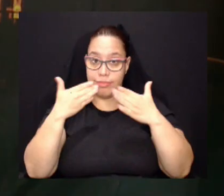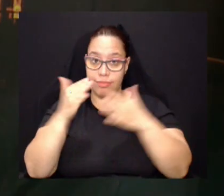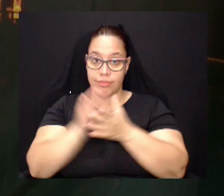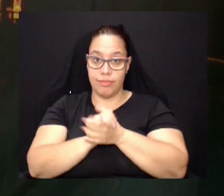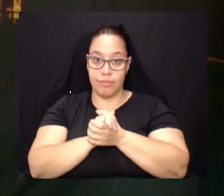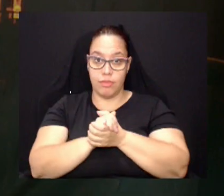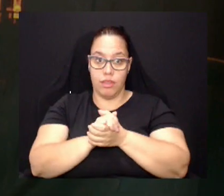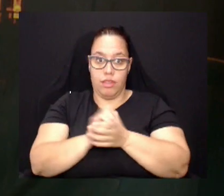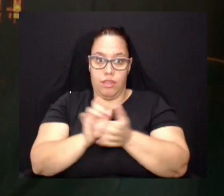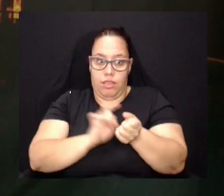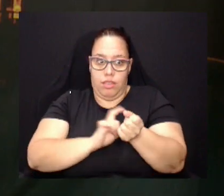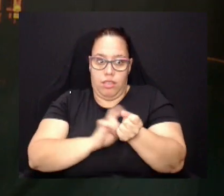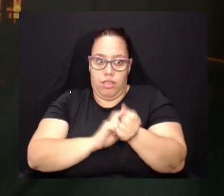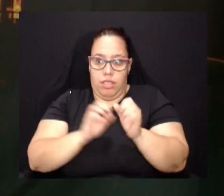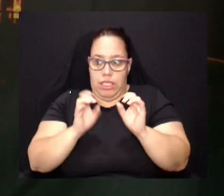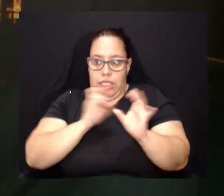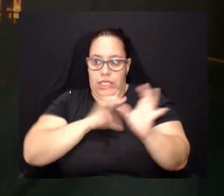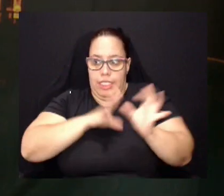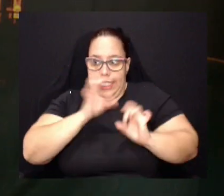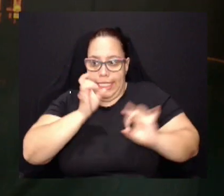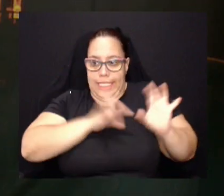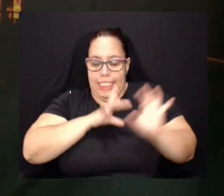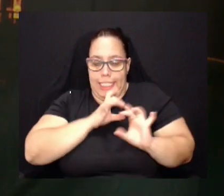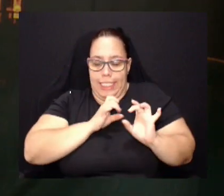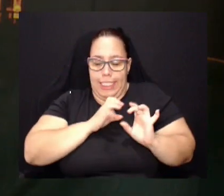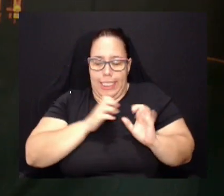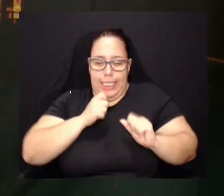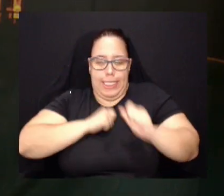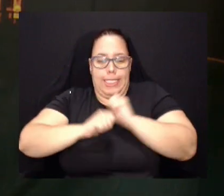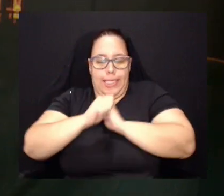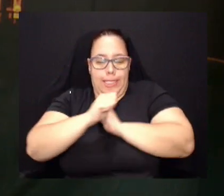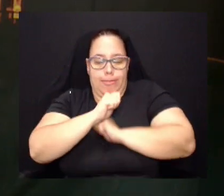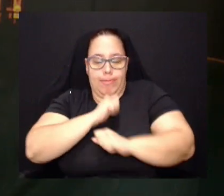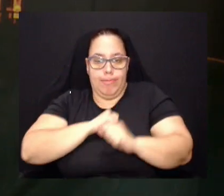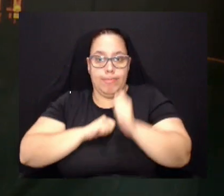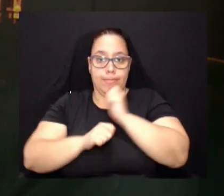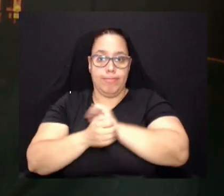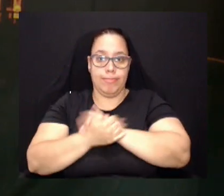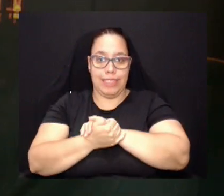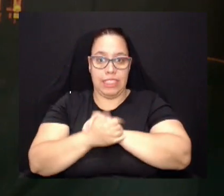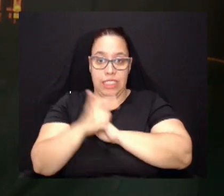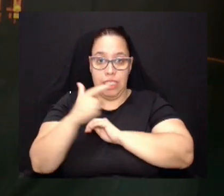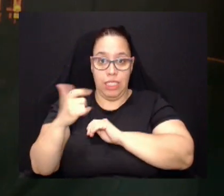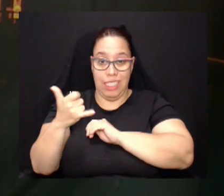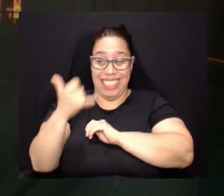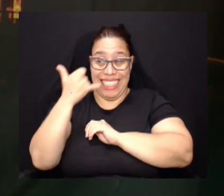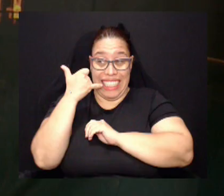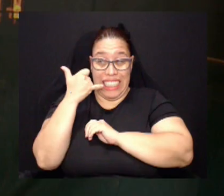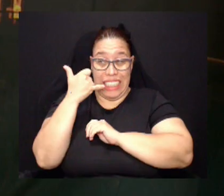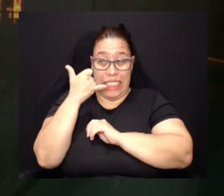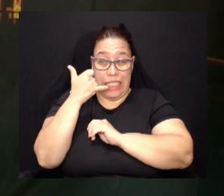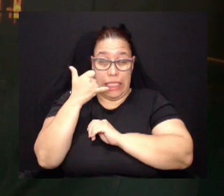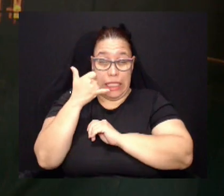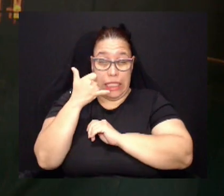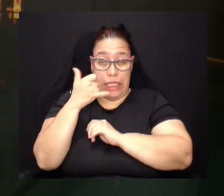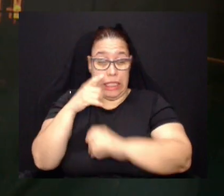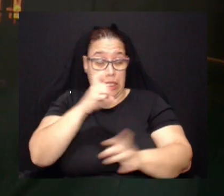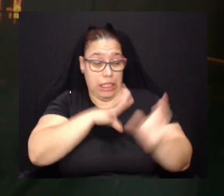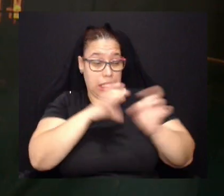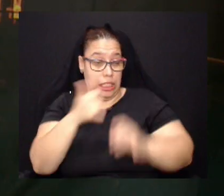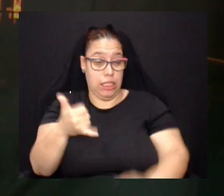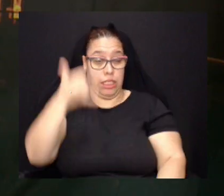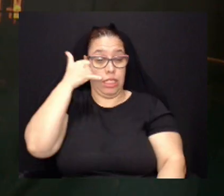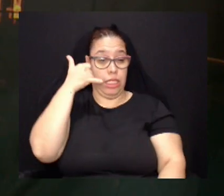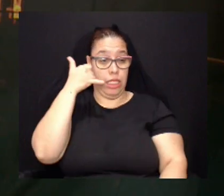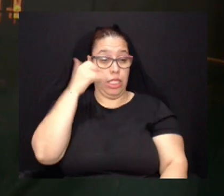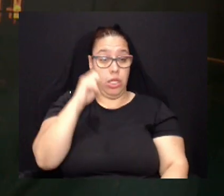era digital. Você sente angústia se ficar sem o celular? Você tem medo de atender ligações ou